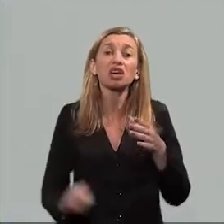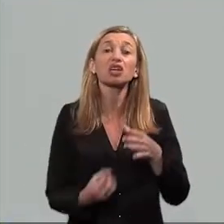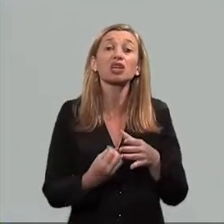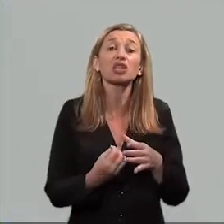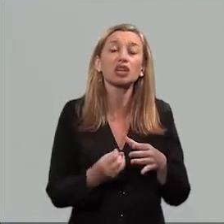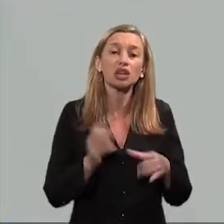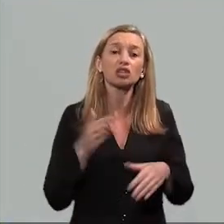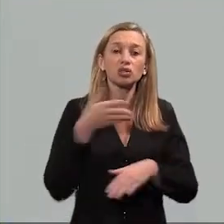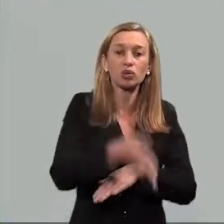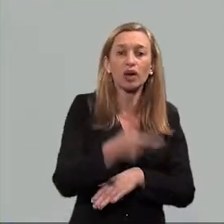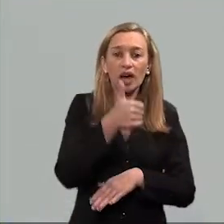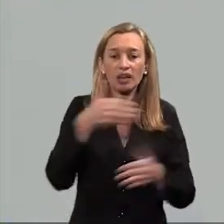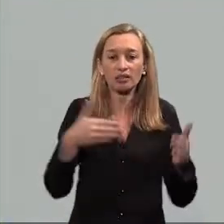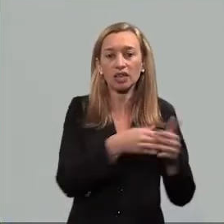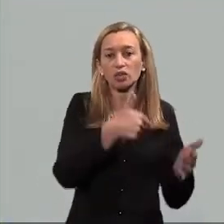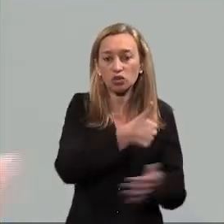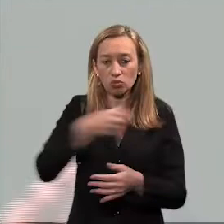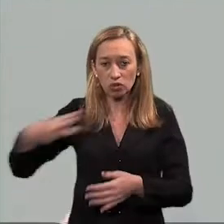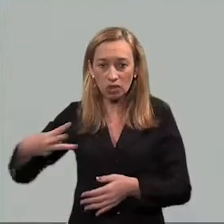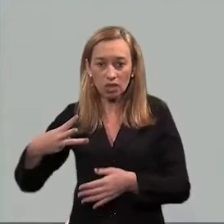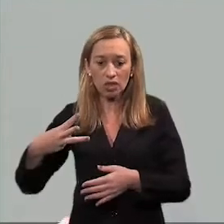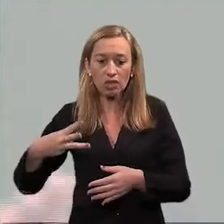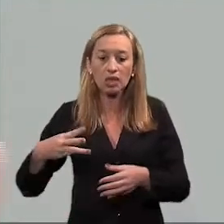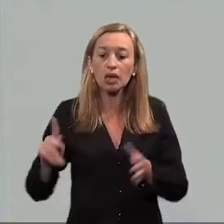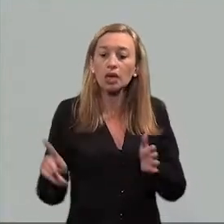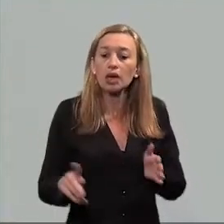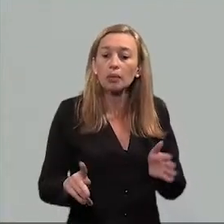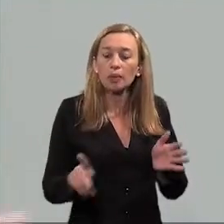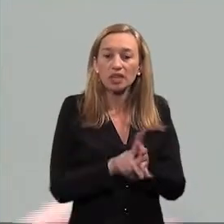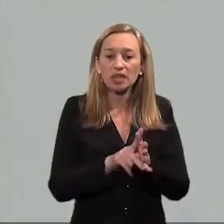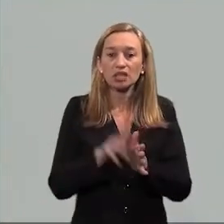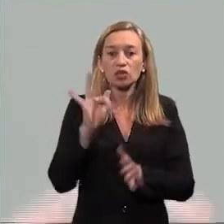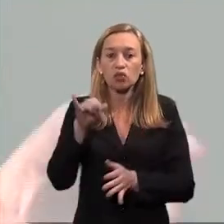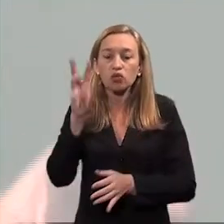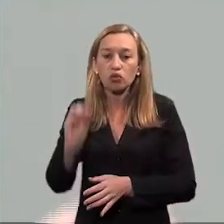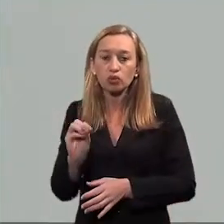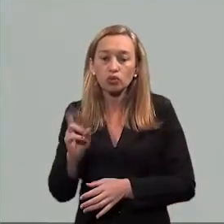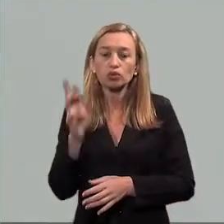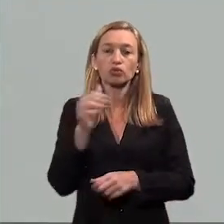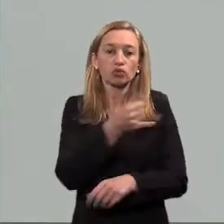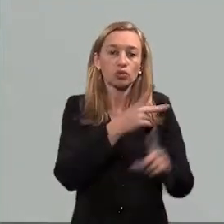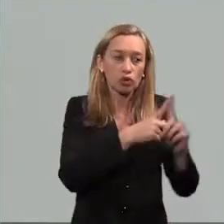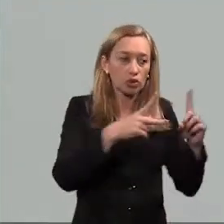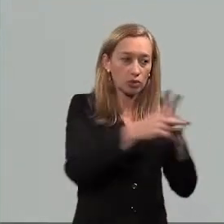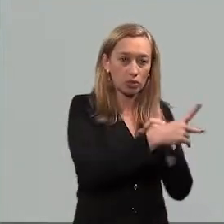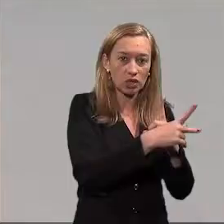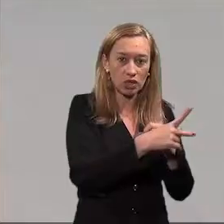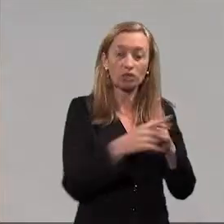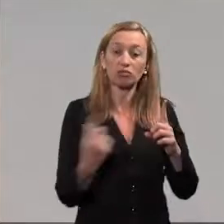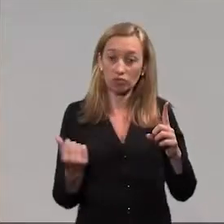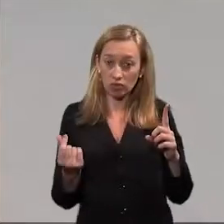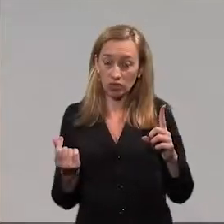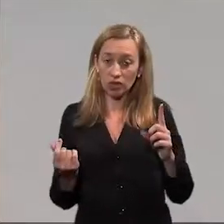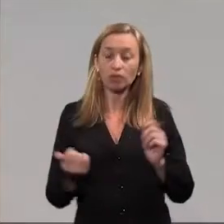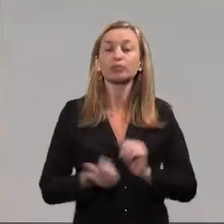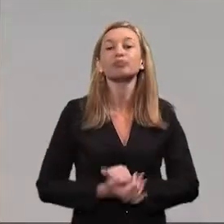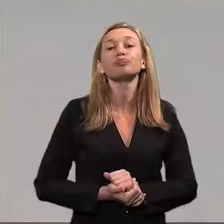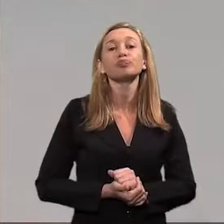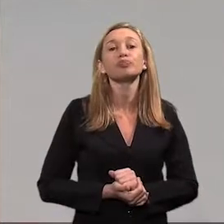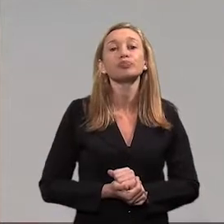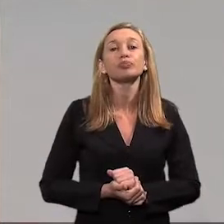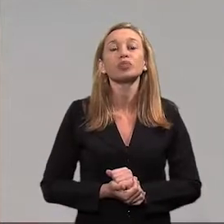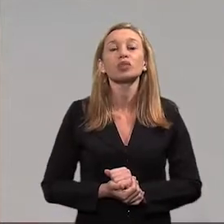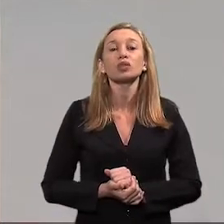até 2013 fazia parte de um fundo do Rio Previdência, que eles chamam de fundo financeiro.